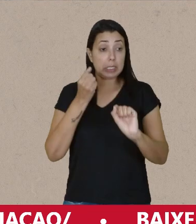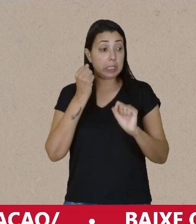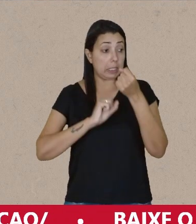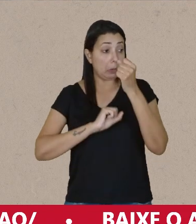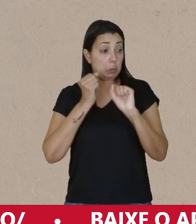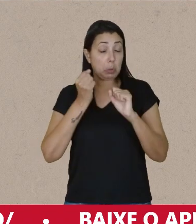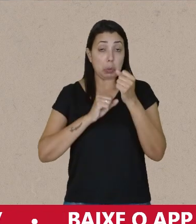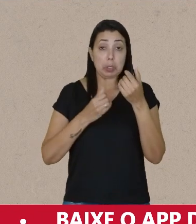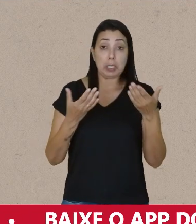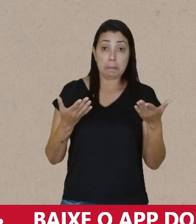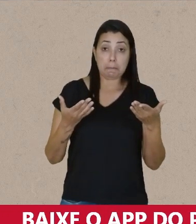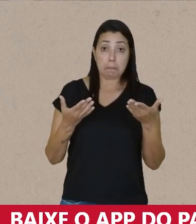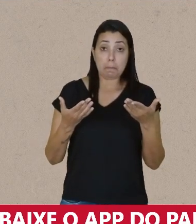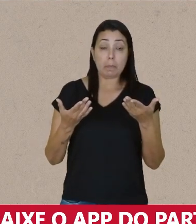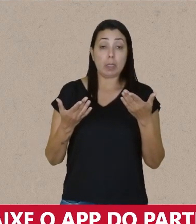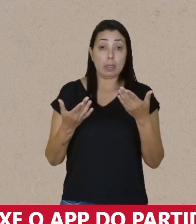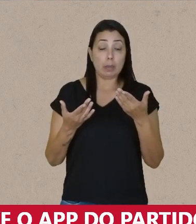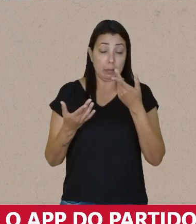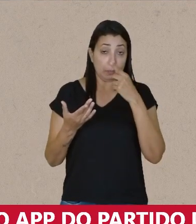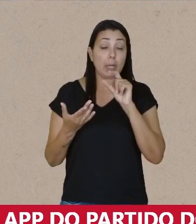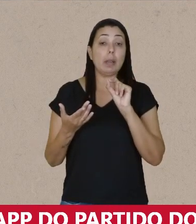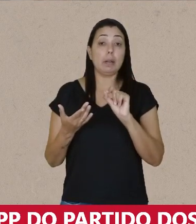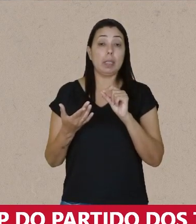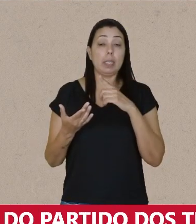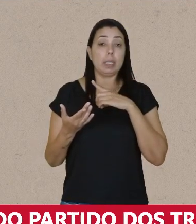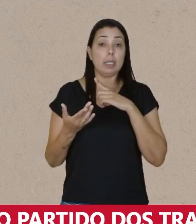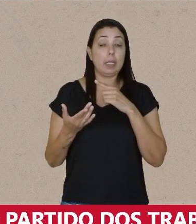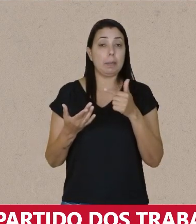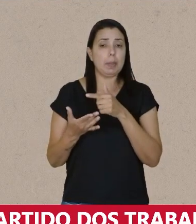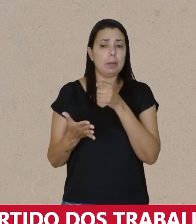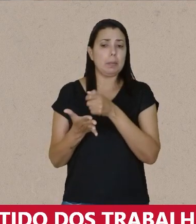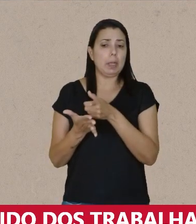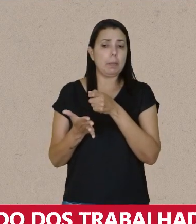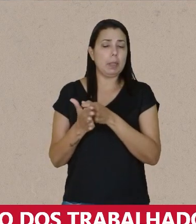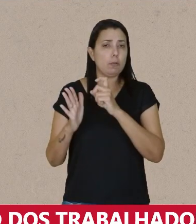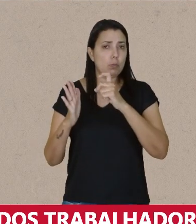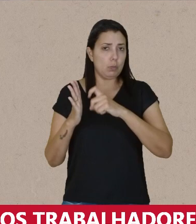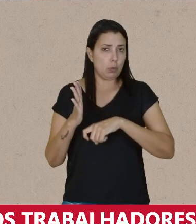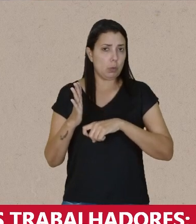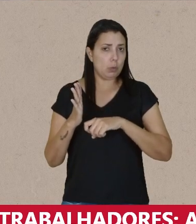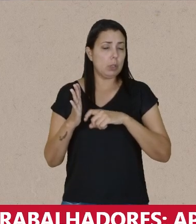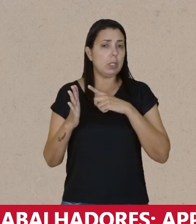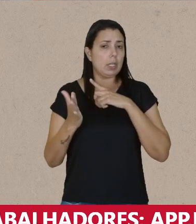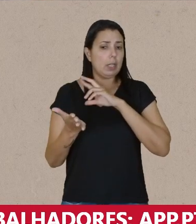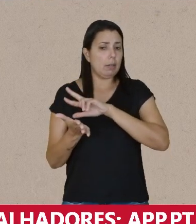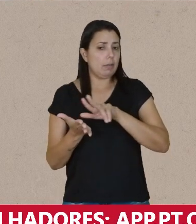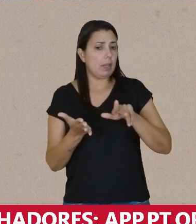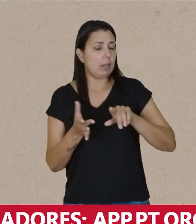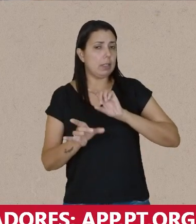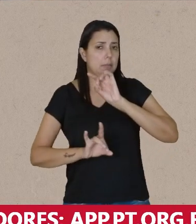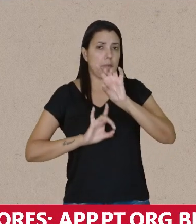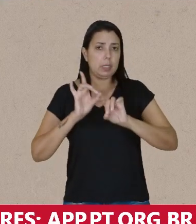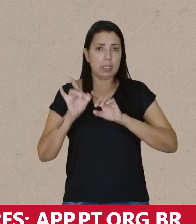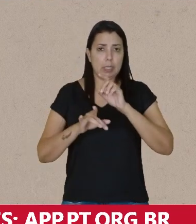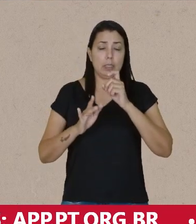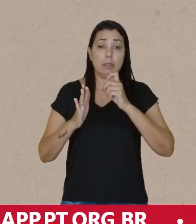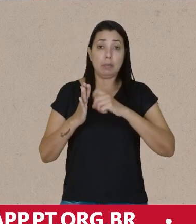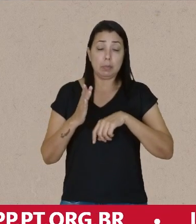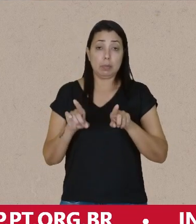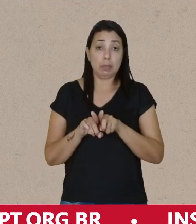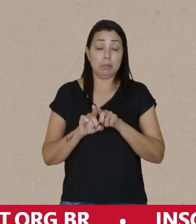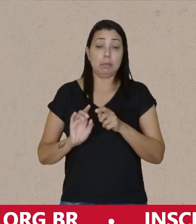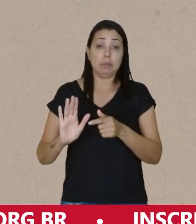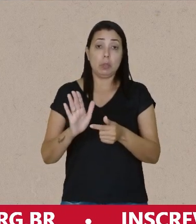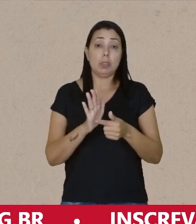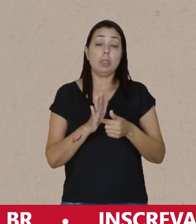ficam resguardados para que haja menos pagamento de tributo, e há inúmeros especialistas na questão tributária, por exemplo,